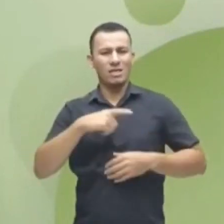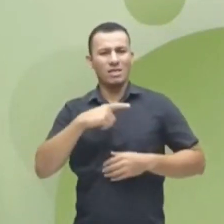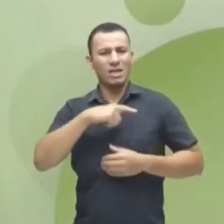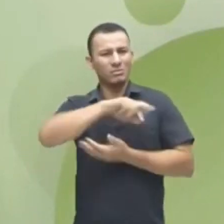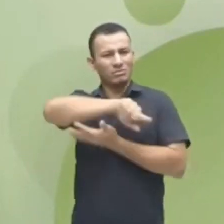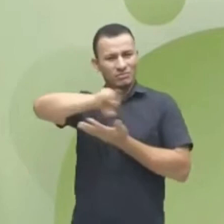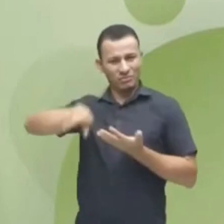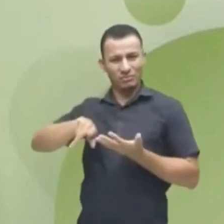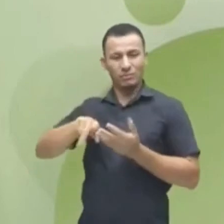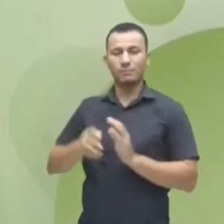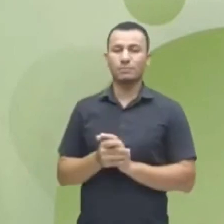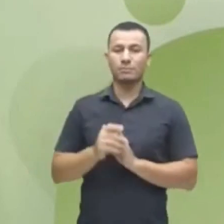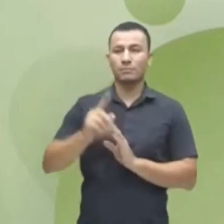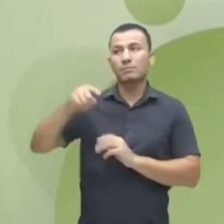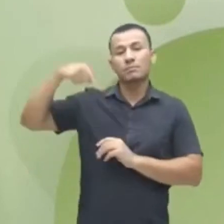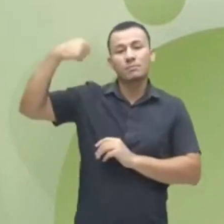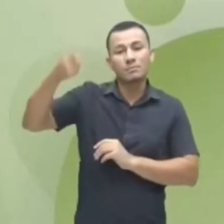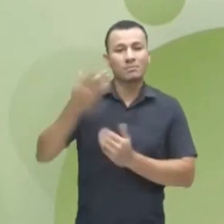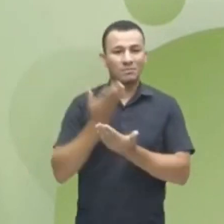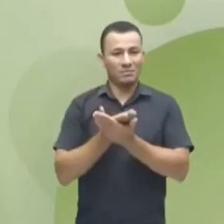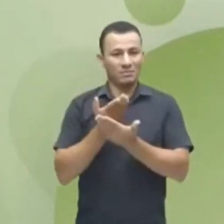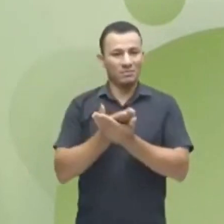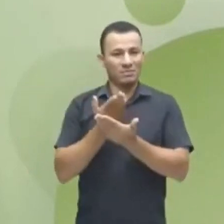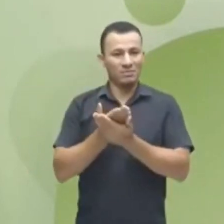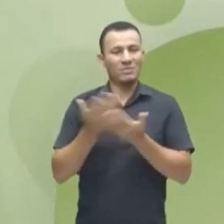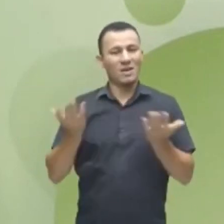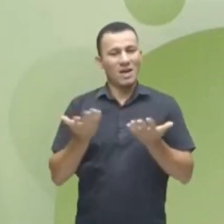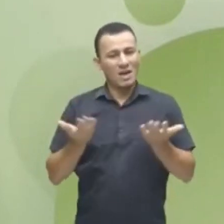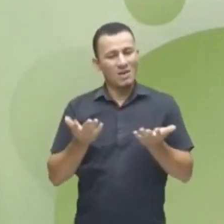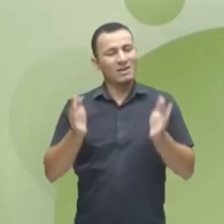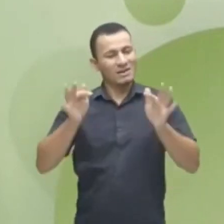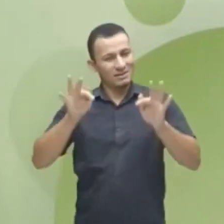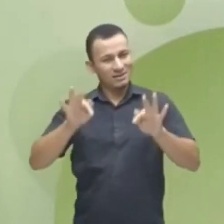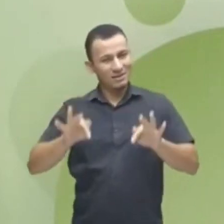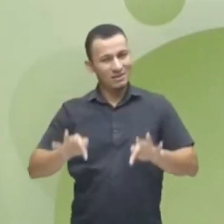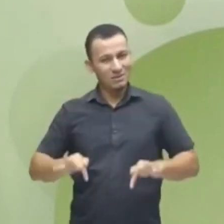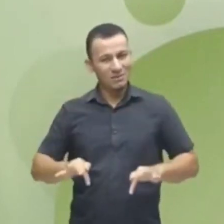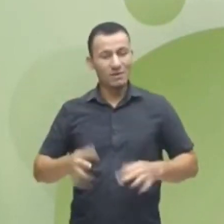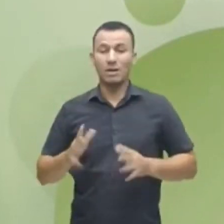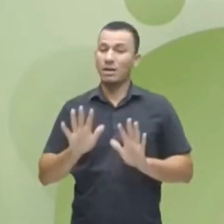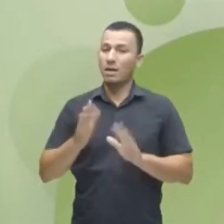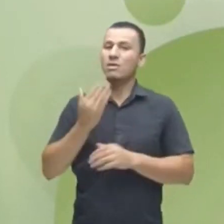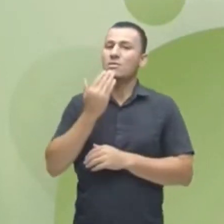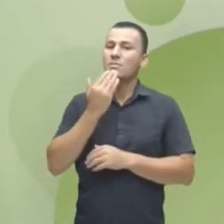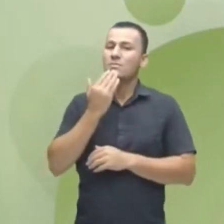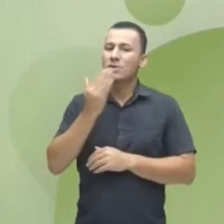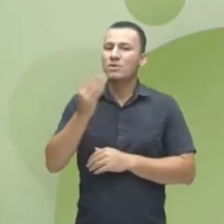teremos a nossa próxima aula e aqui eu me despeço de vocês, pedindo que estejam